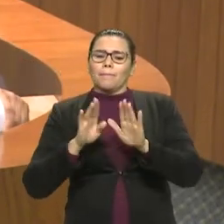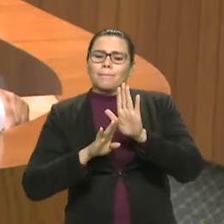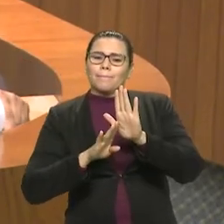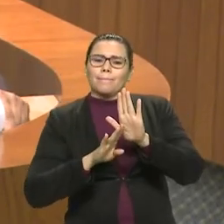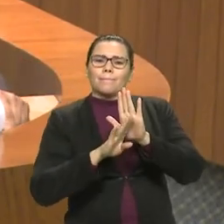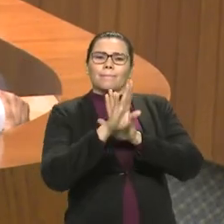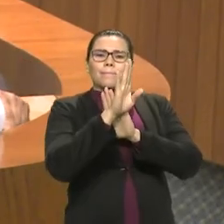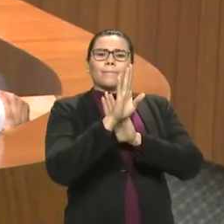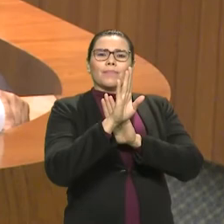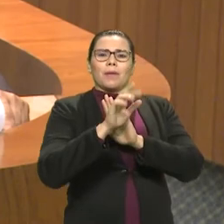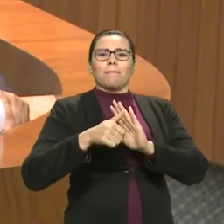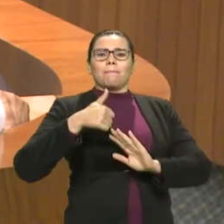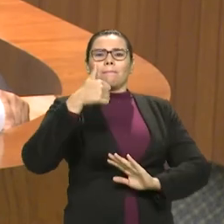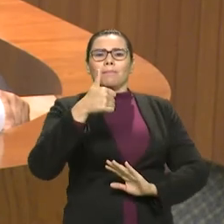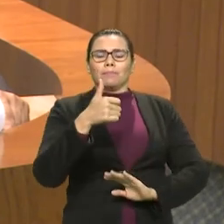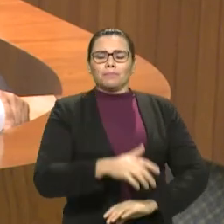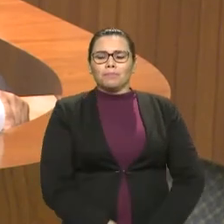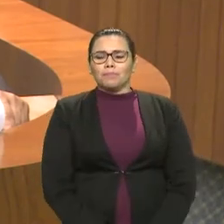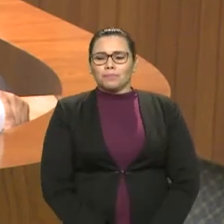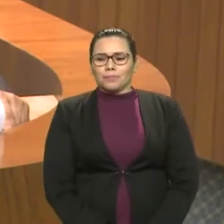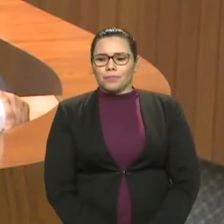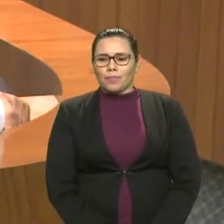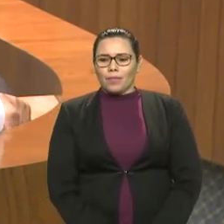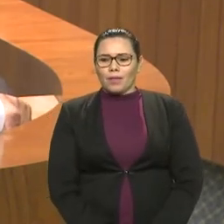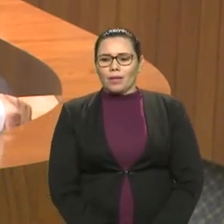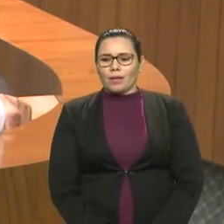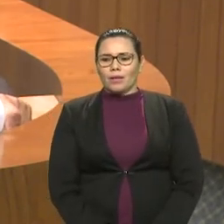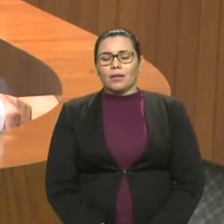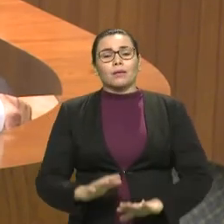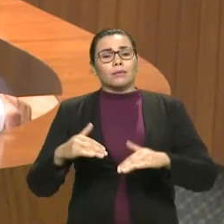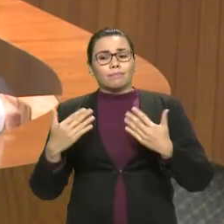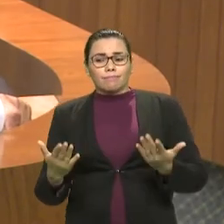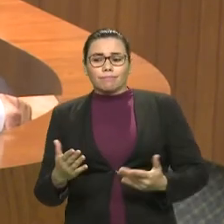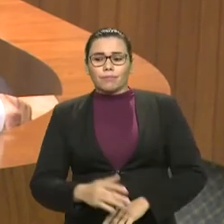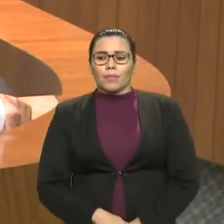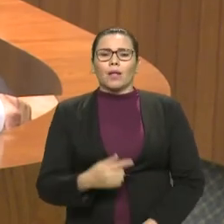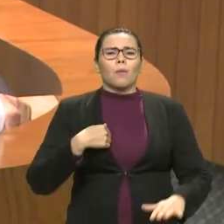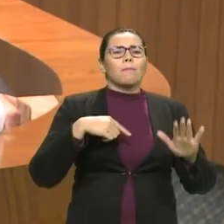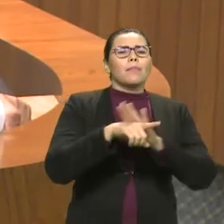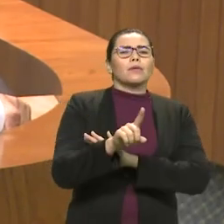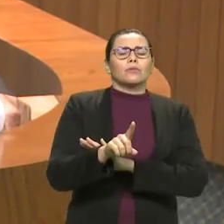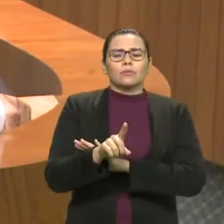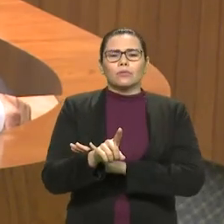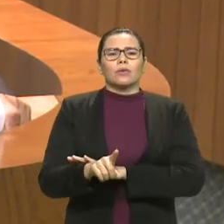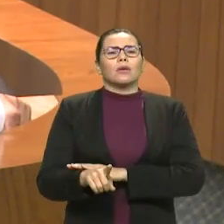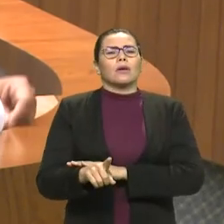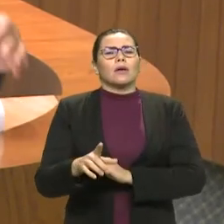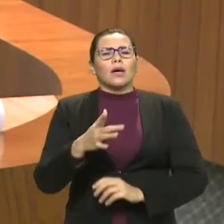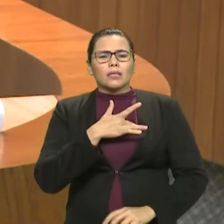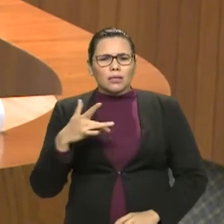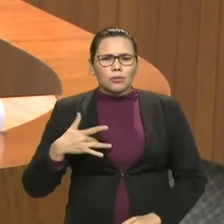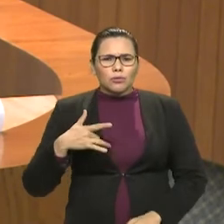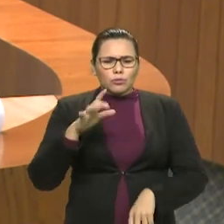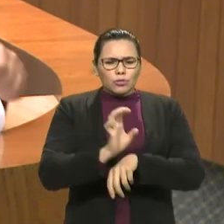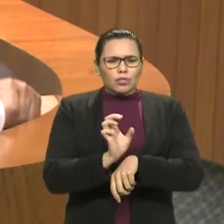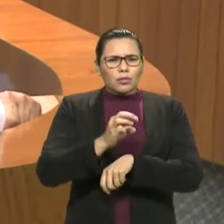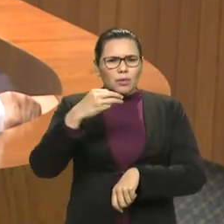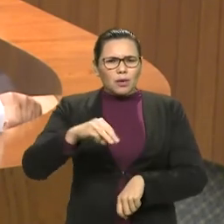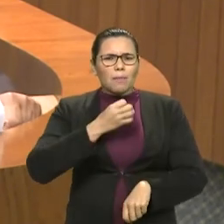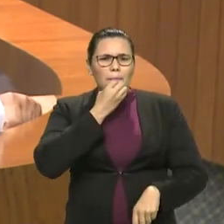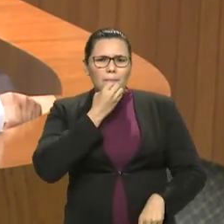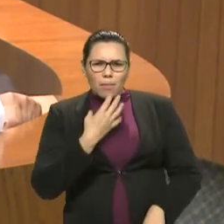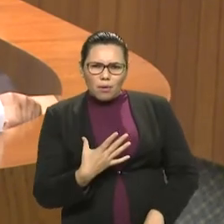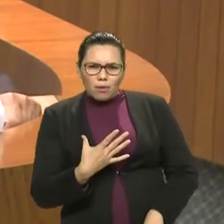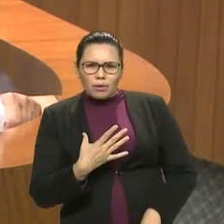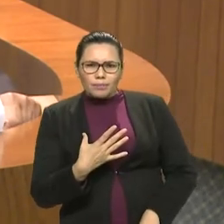diz então É como se eu deixar sua pergunta aqui para todas as cidades do Estado do Maranhão a saúde do Estado do Maranhão está boa a segurança do Estado